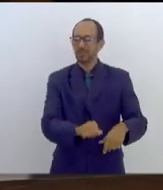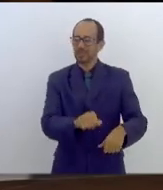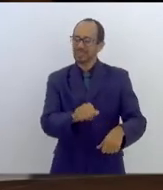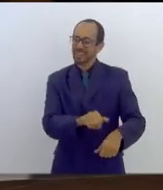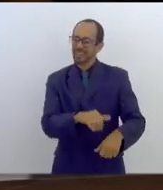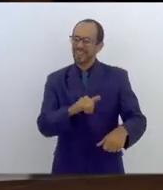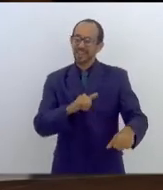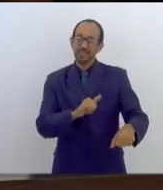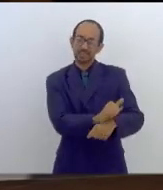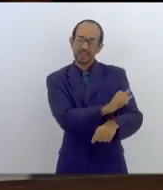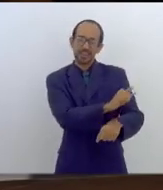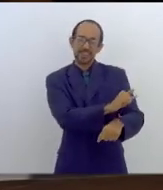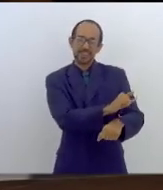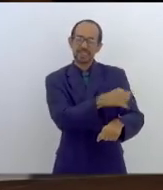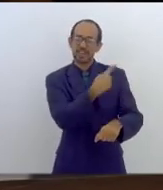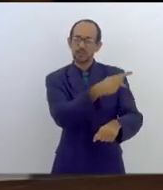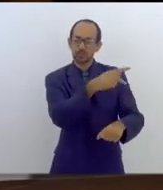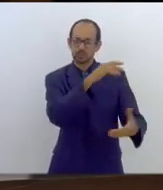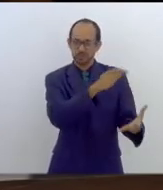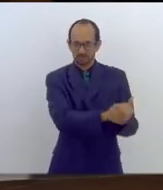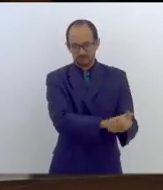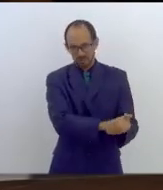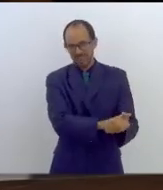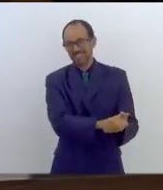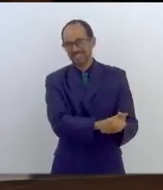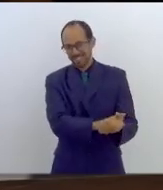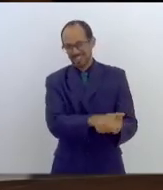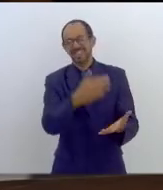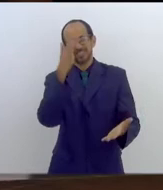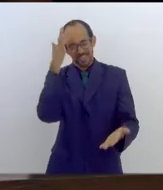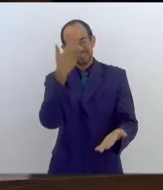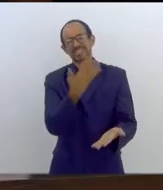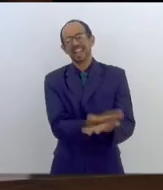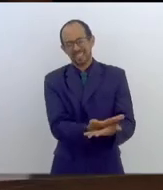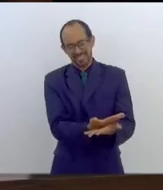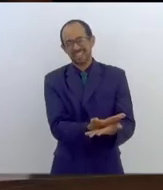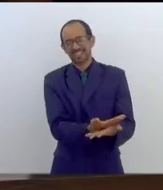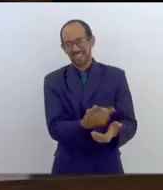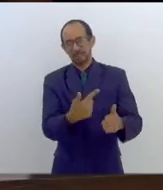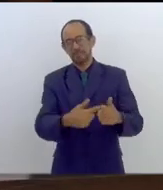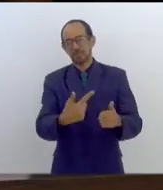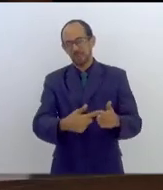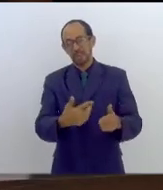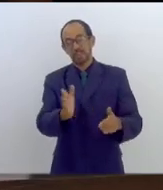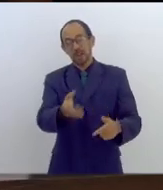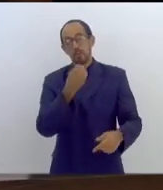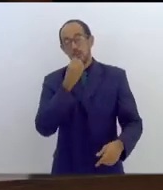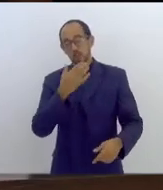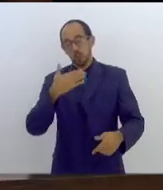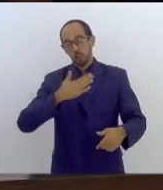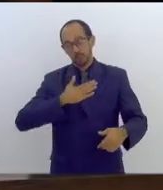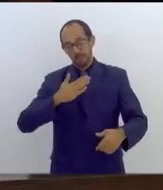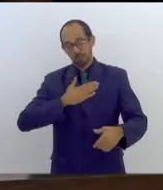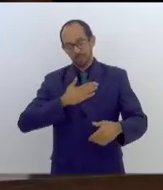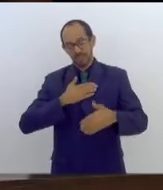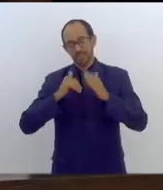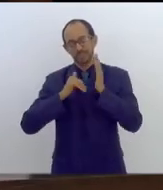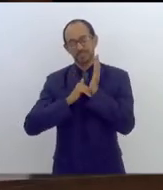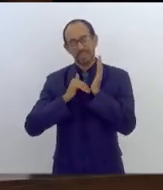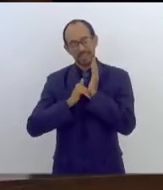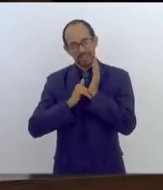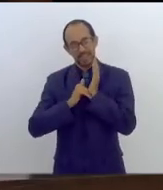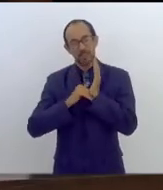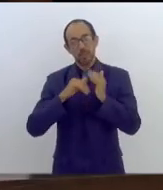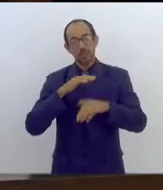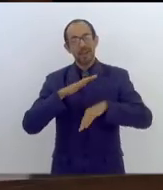a Márcia sua esposa a quem eu tenho certeza porque já me confidenciou para o carinho e